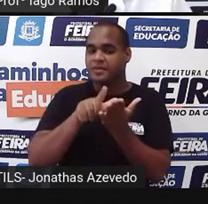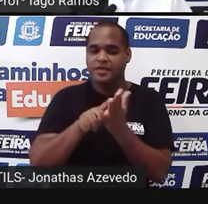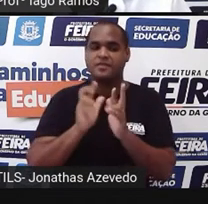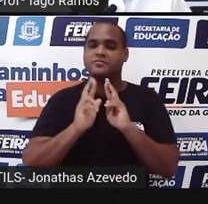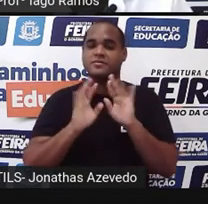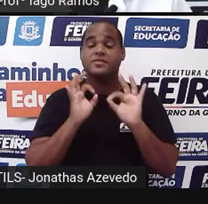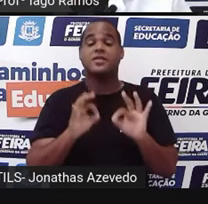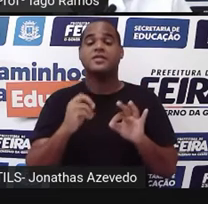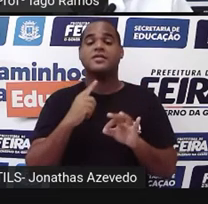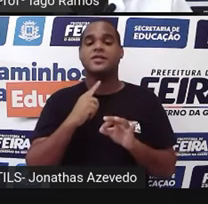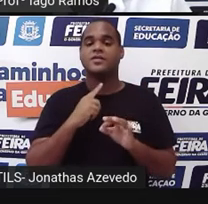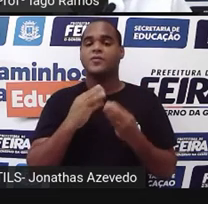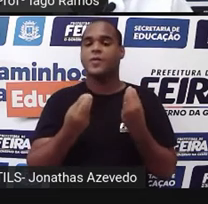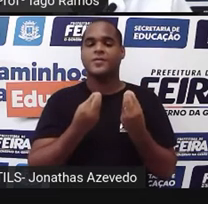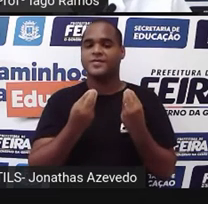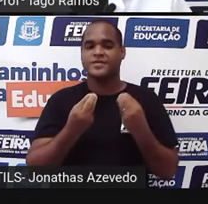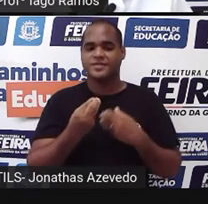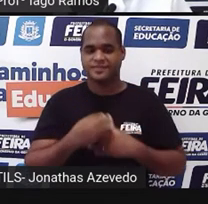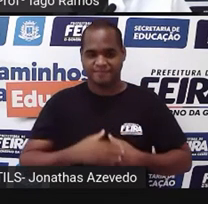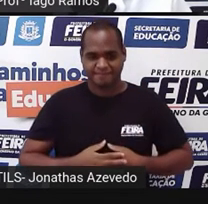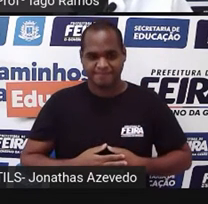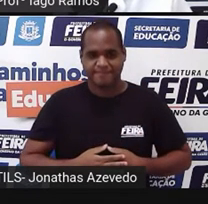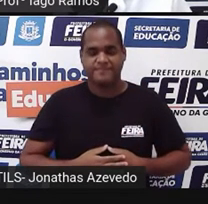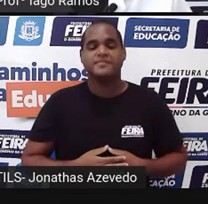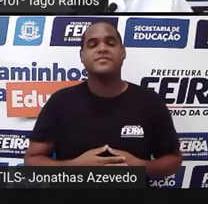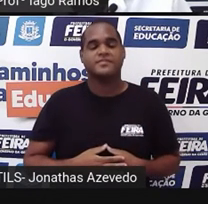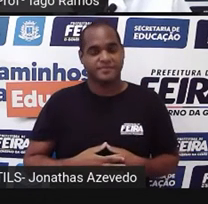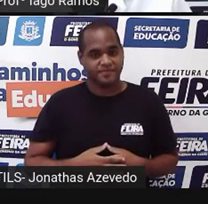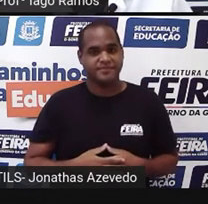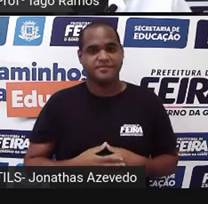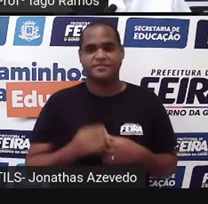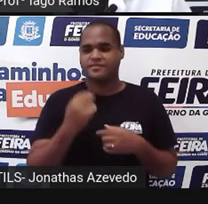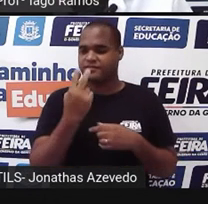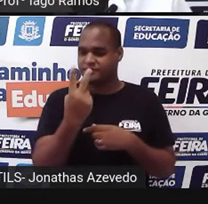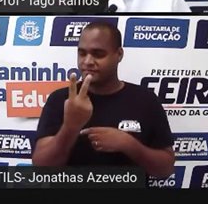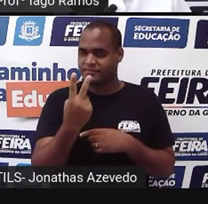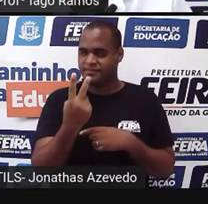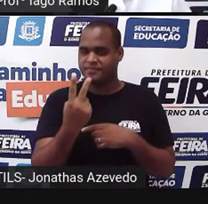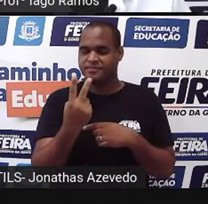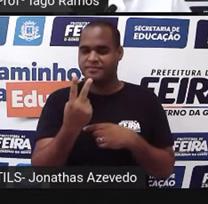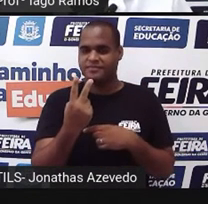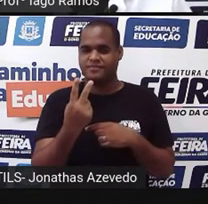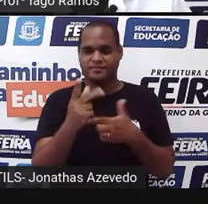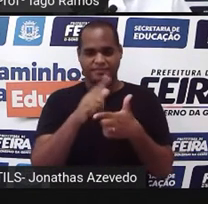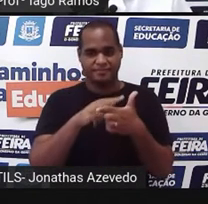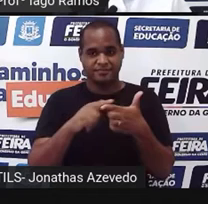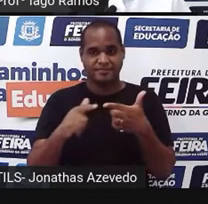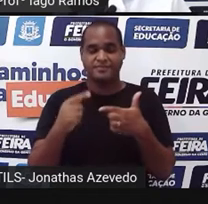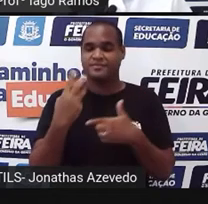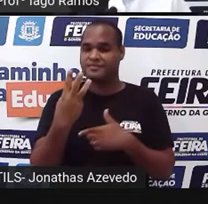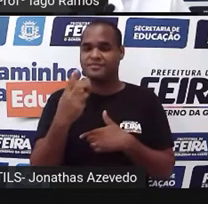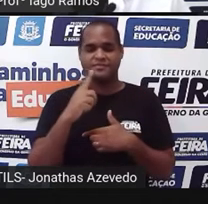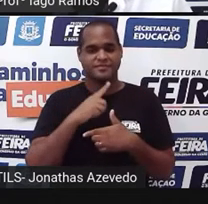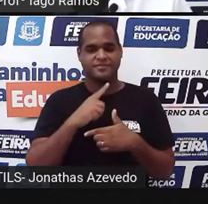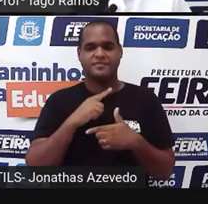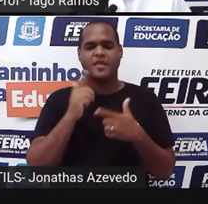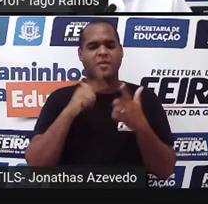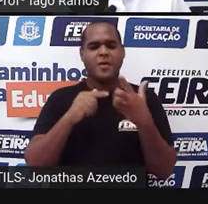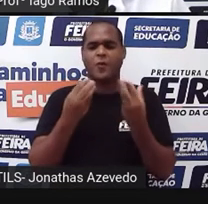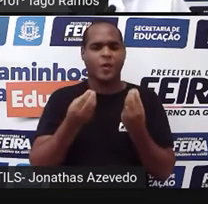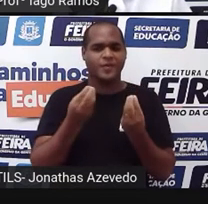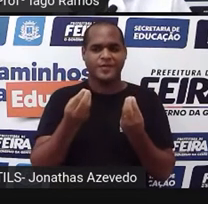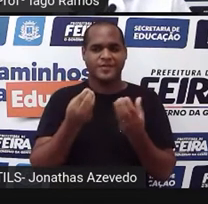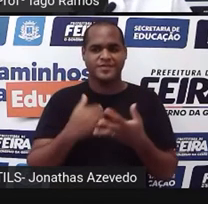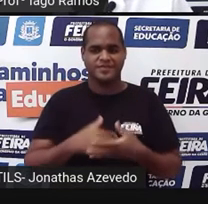papel Olha só dois eu vou escrever ali no cantinho ali na tela 2 / 3 como é que